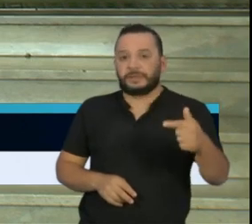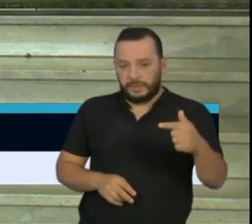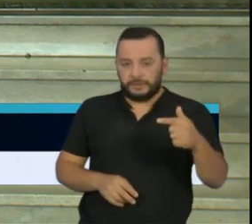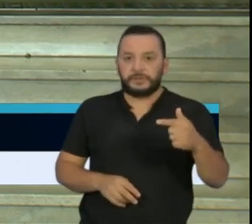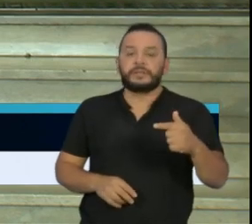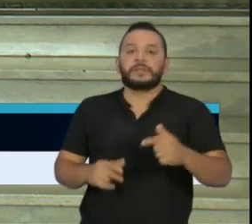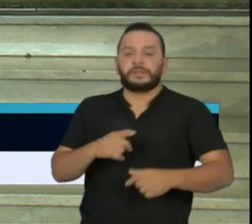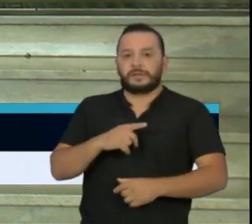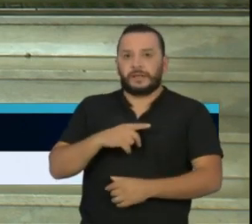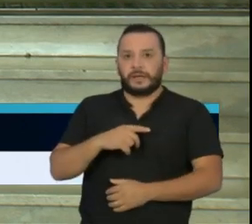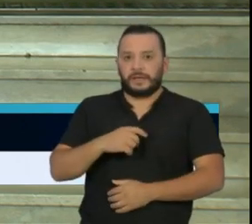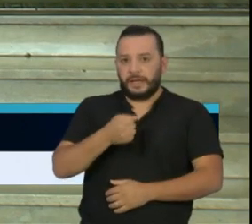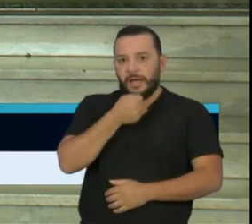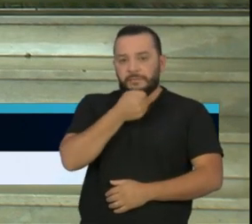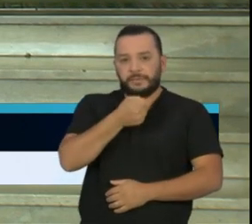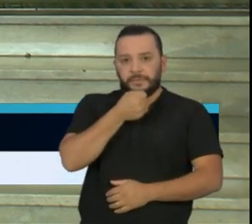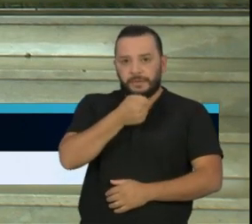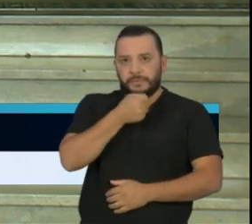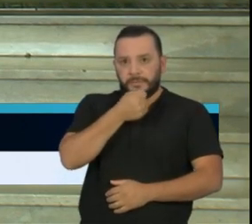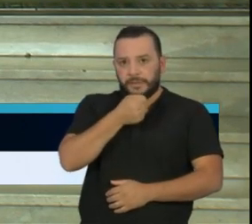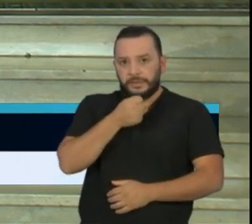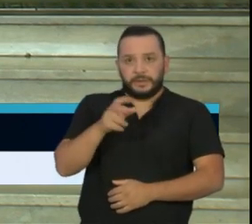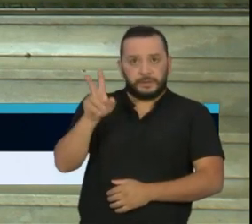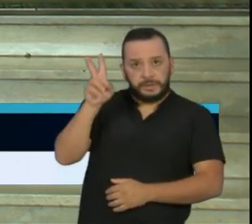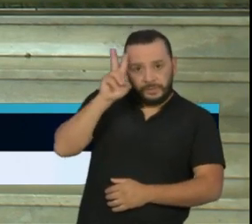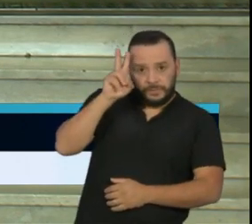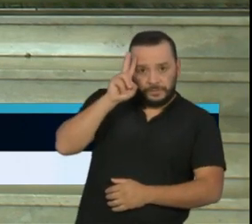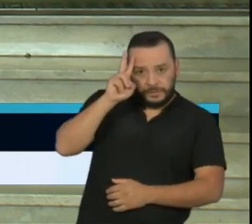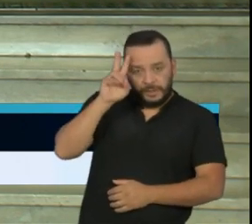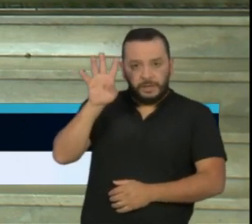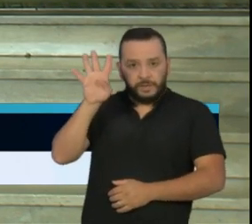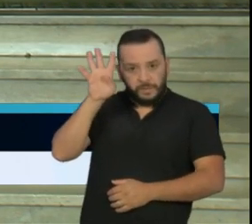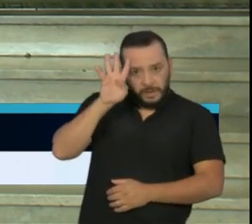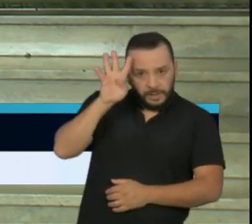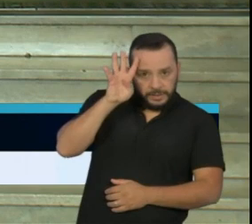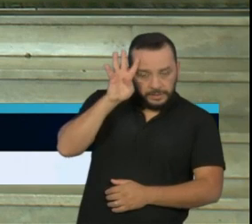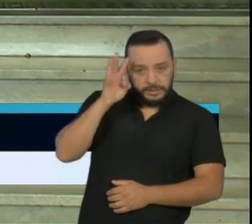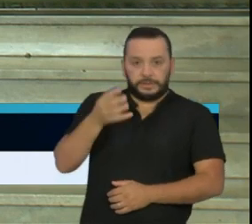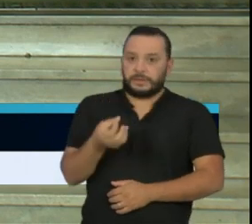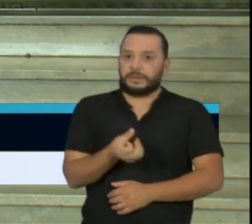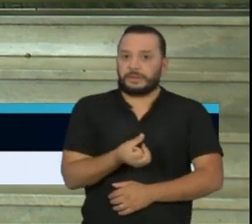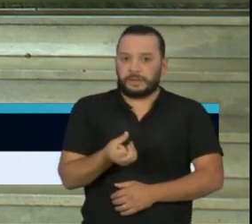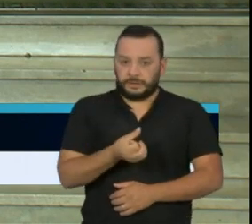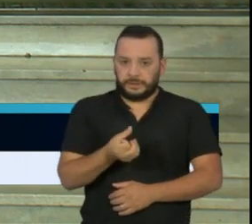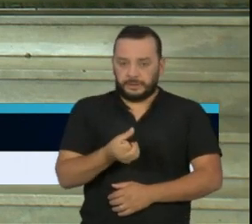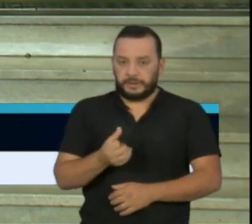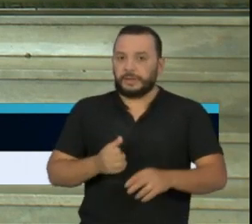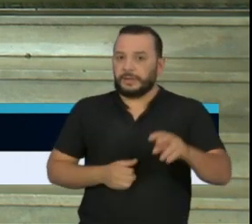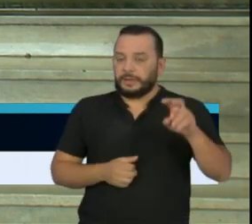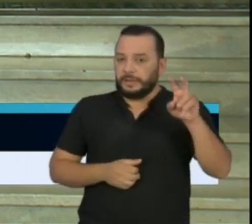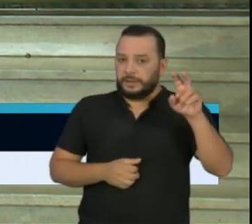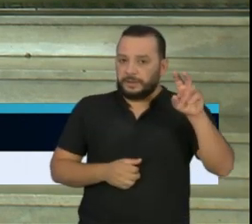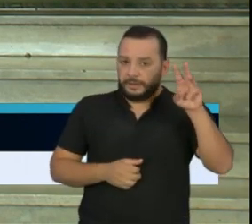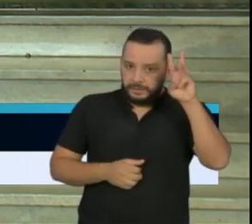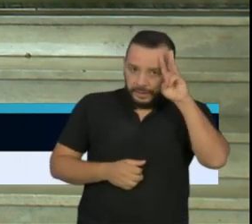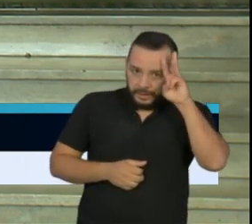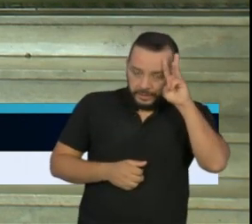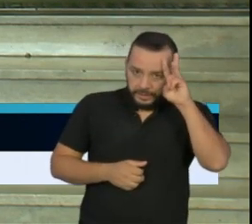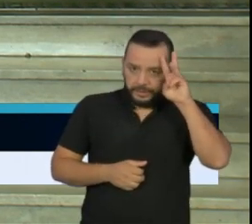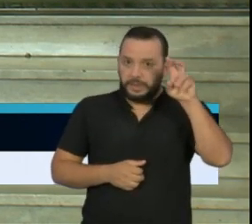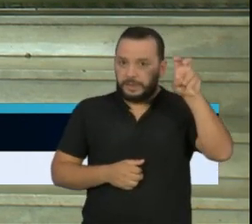de imprensa como esta de hoje, às segundas, quartas e sextas-feiras. Terças e quintas, no mesmo horário,